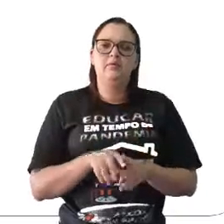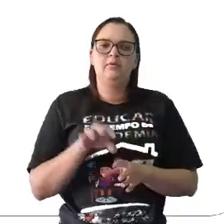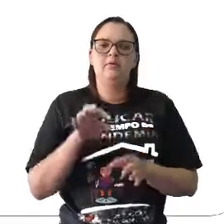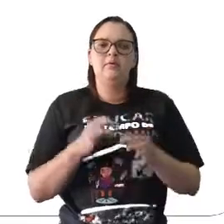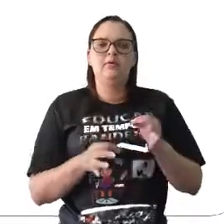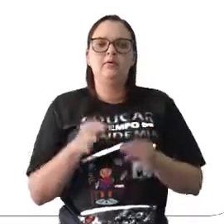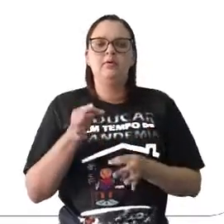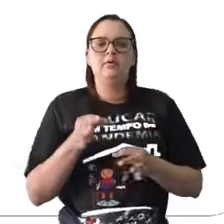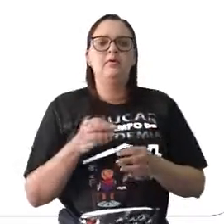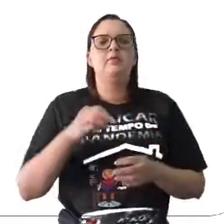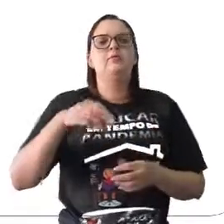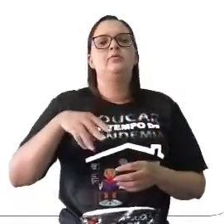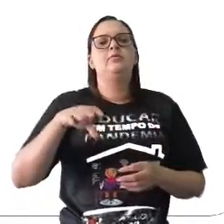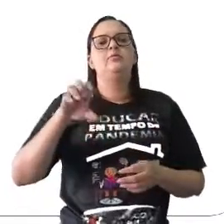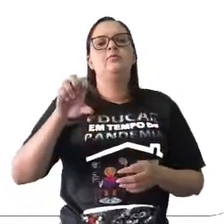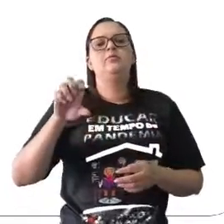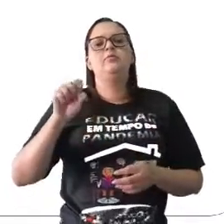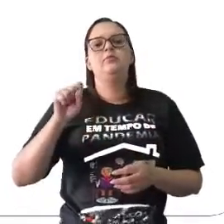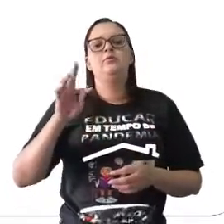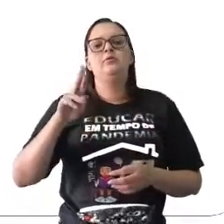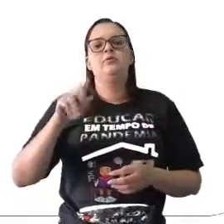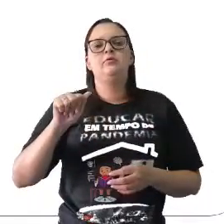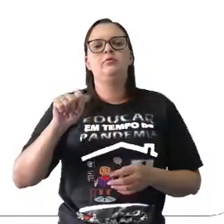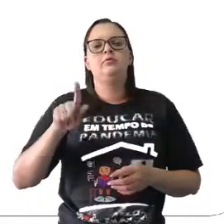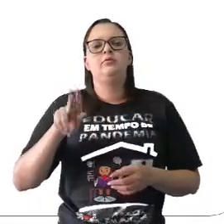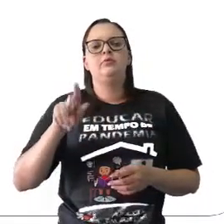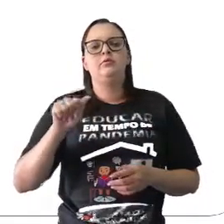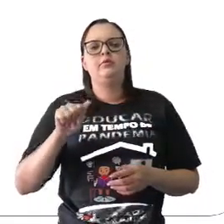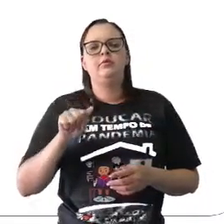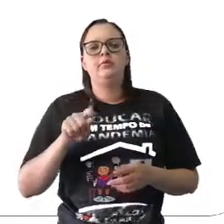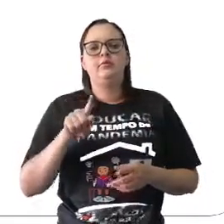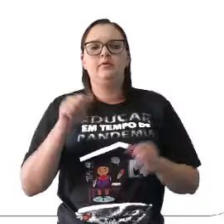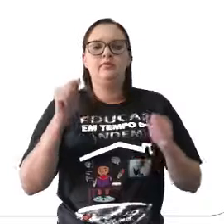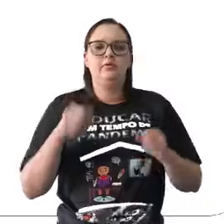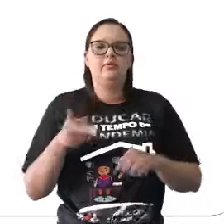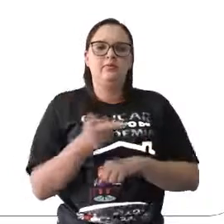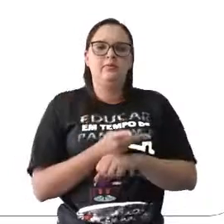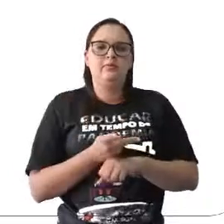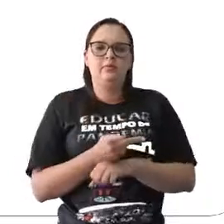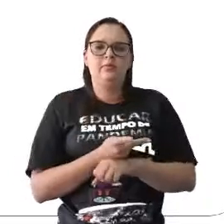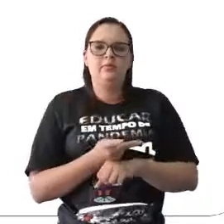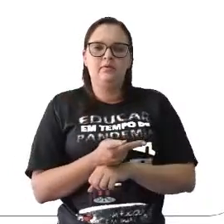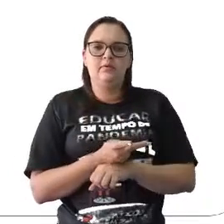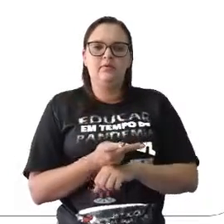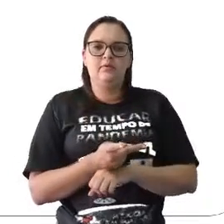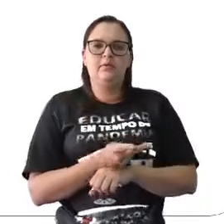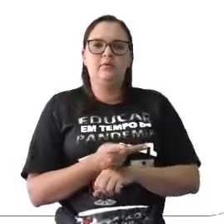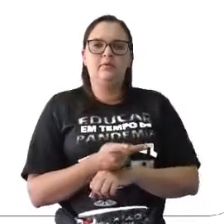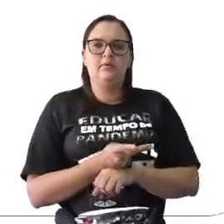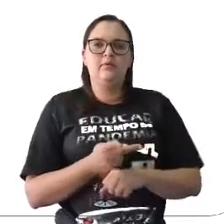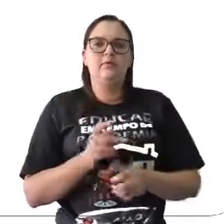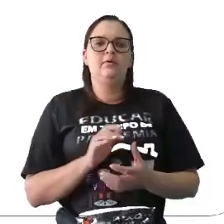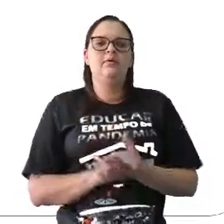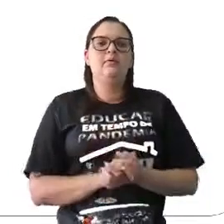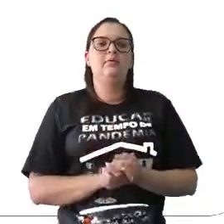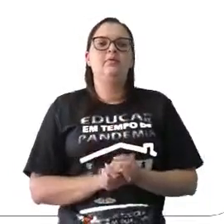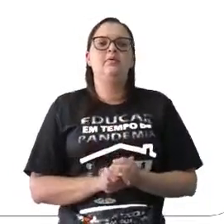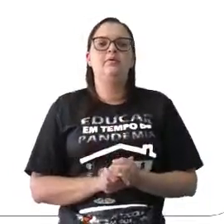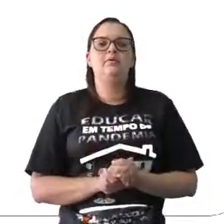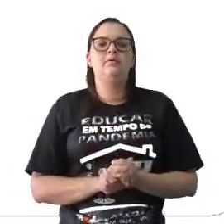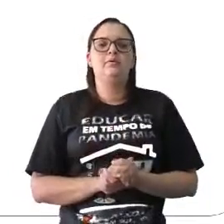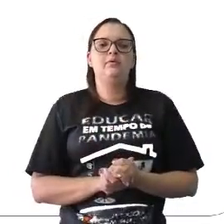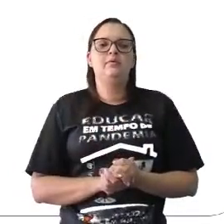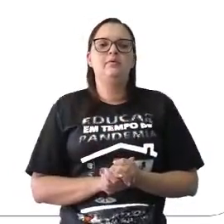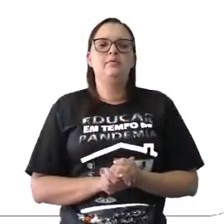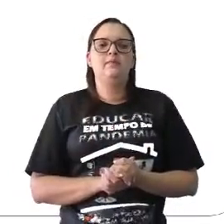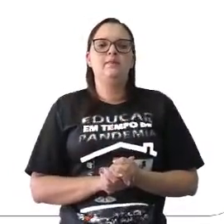hormônios sexuais femininos, e aí vocês podem pesquisar, como eu não falei aqui exatamente quais são os hormônios, vocês podem fazer uma pesquisa